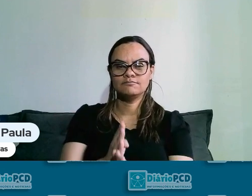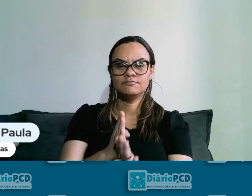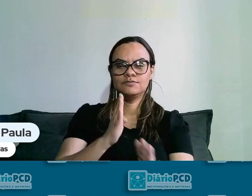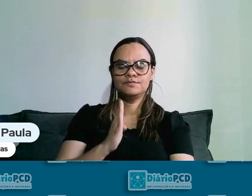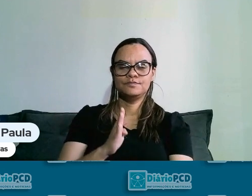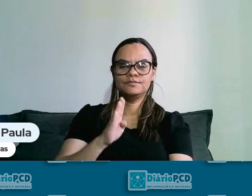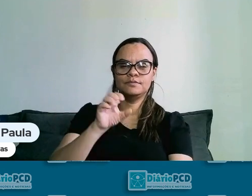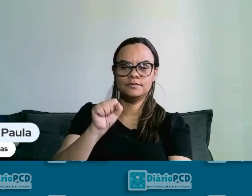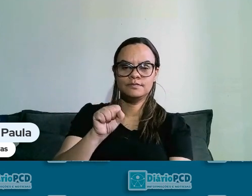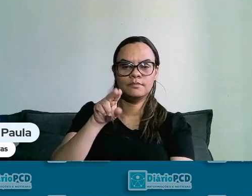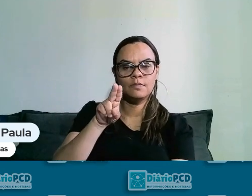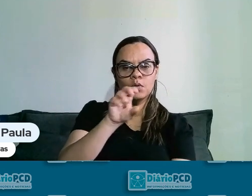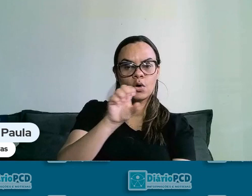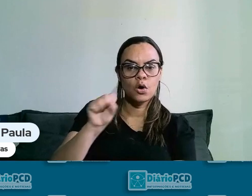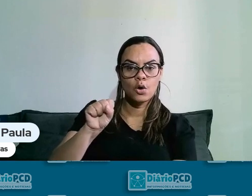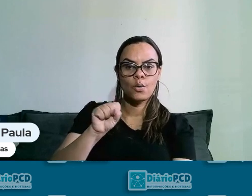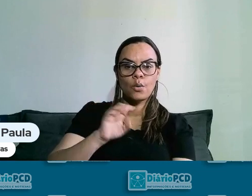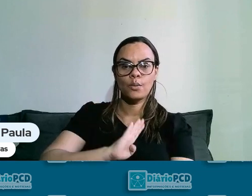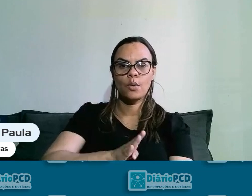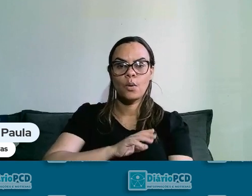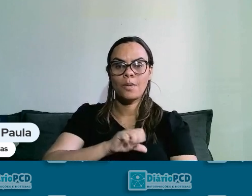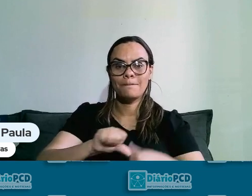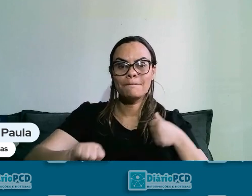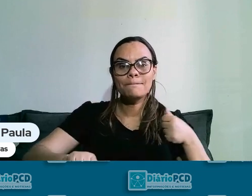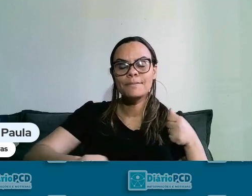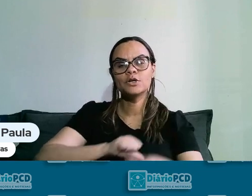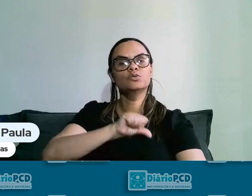SUS para o transplante de coração.